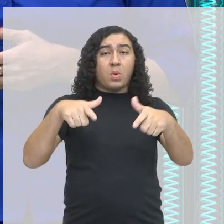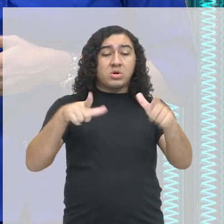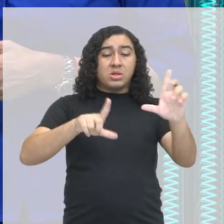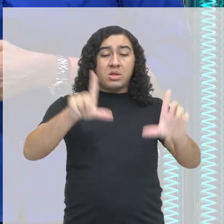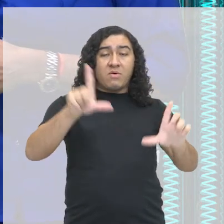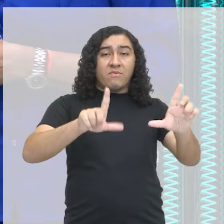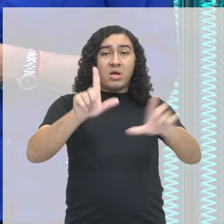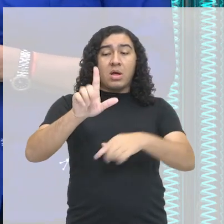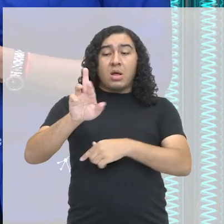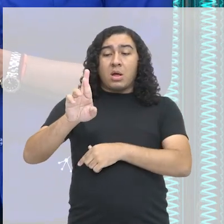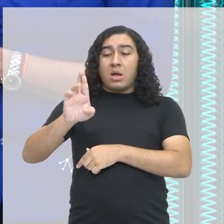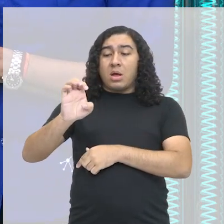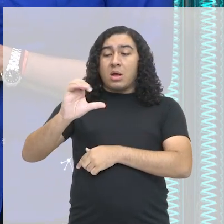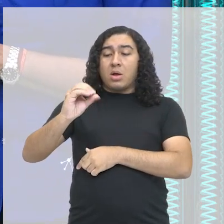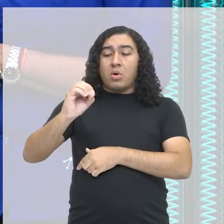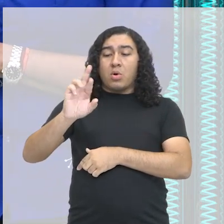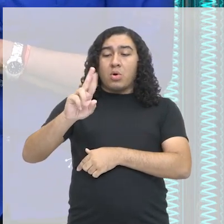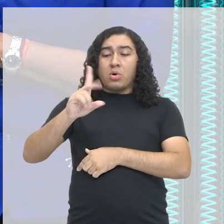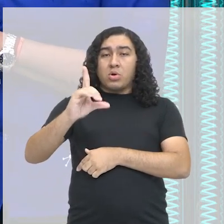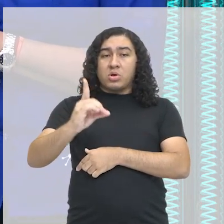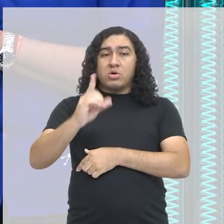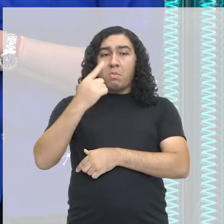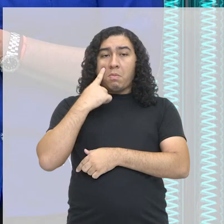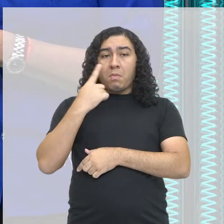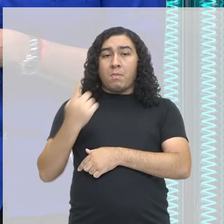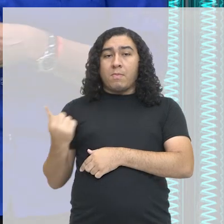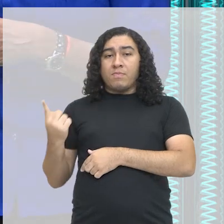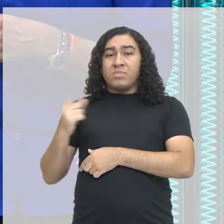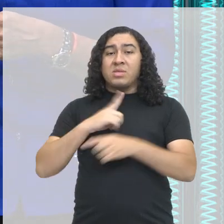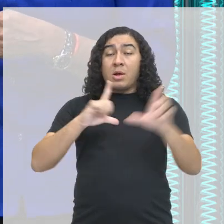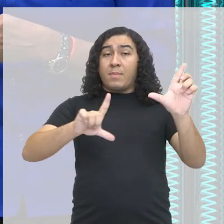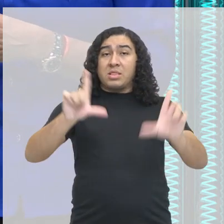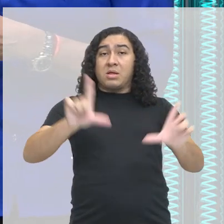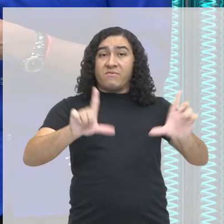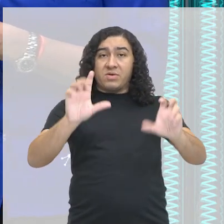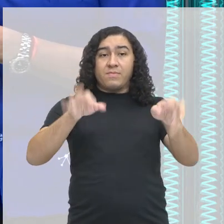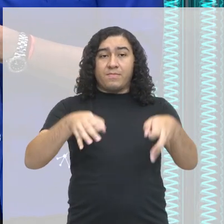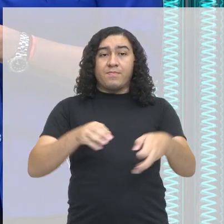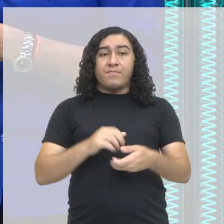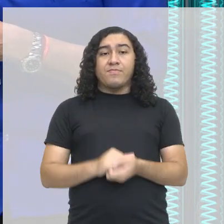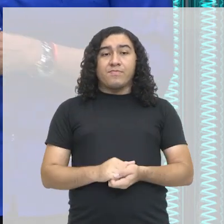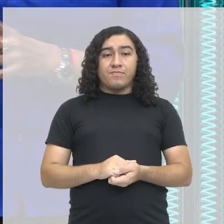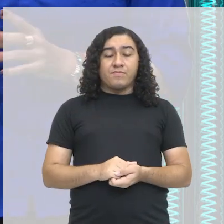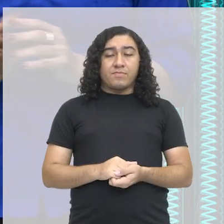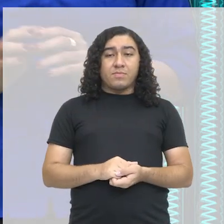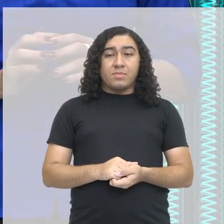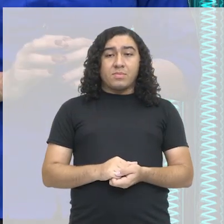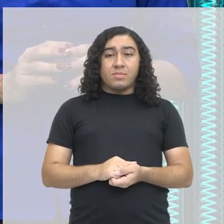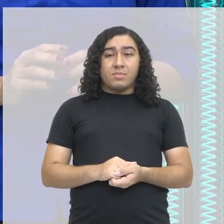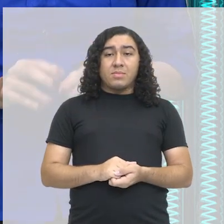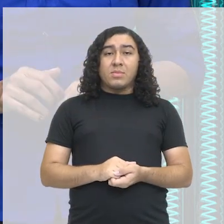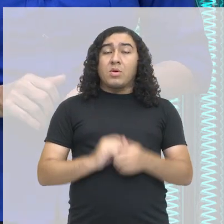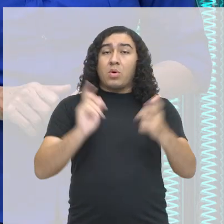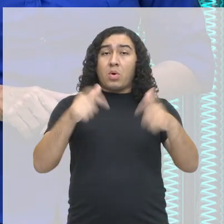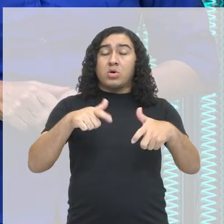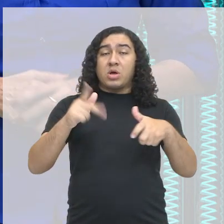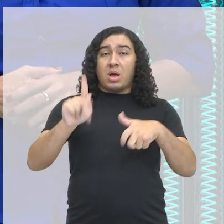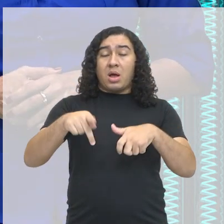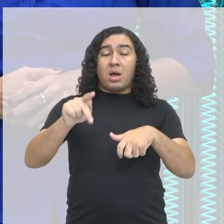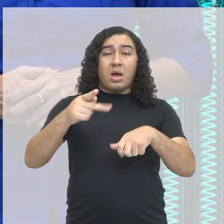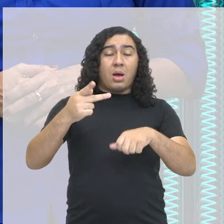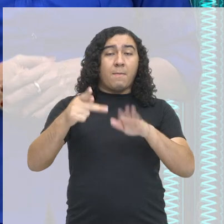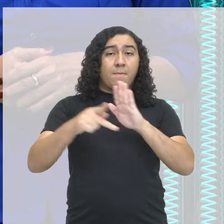exibido na TV Record, como vocês podem ver aqui, uma TV, certo? Esse programa passava em São Paulo